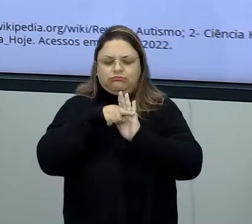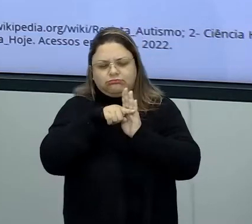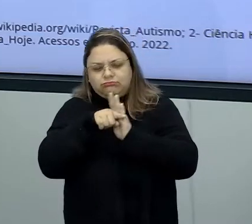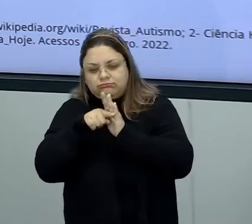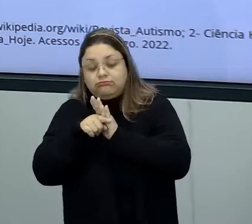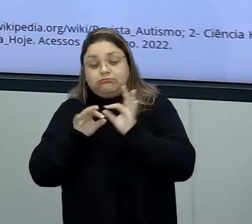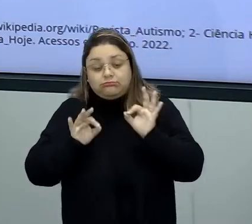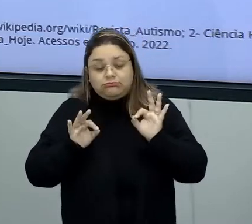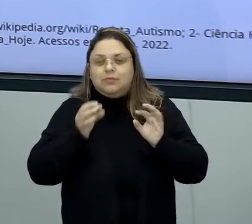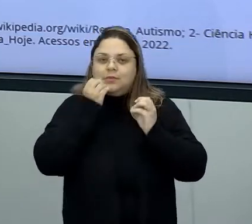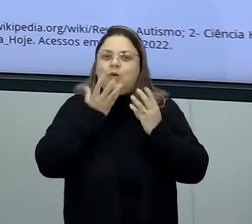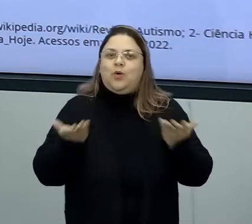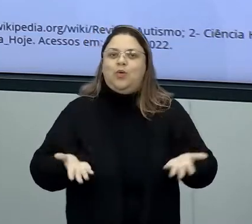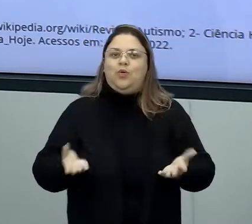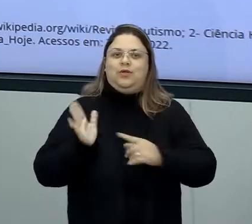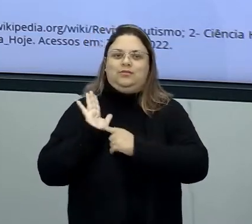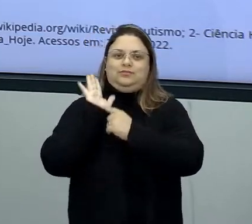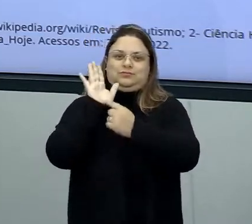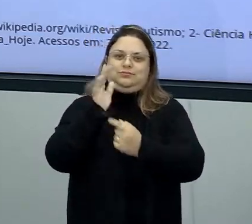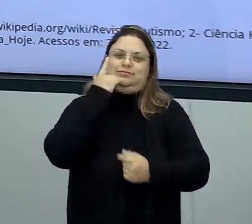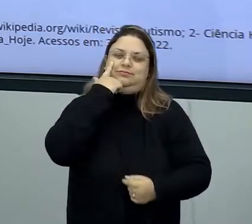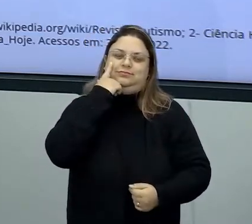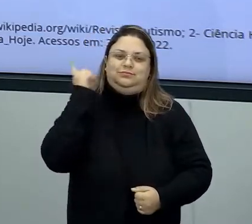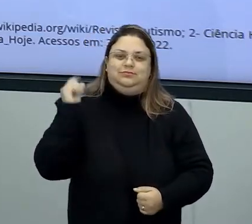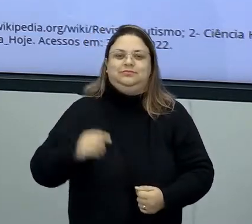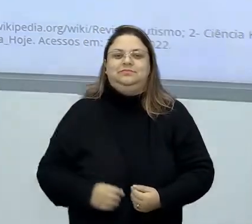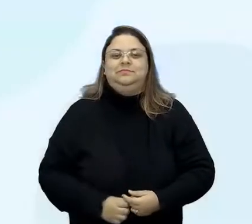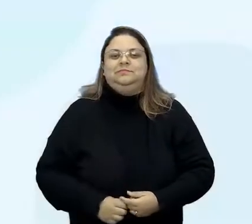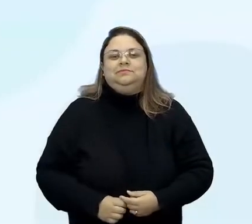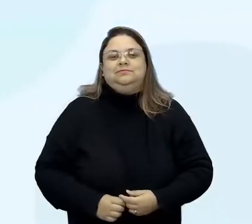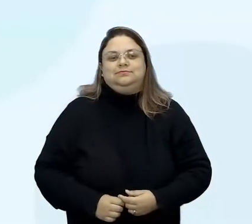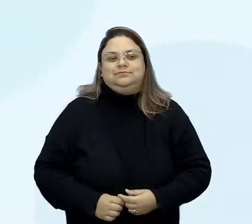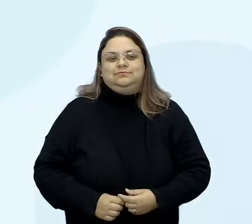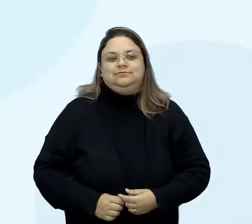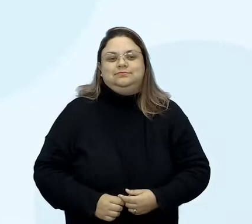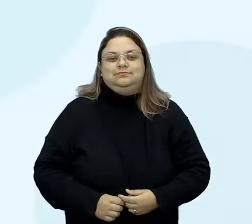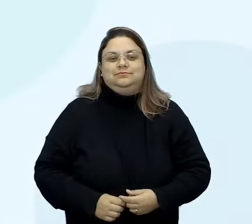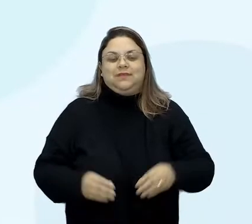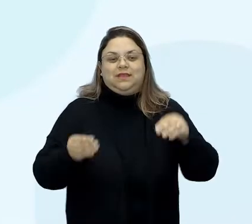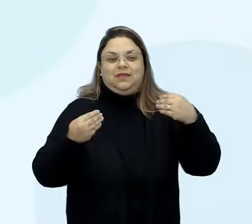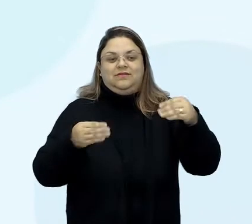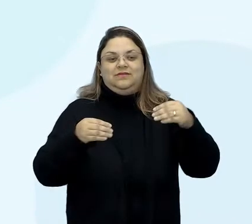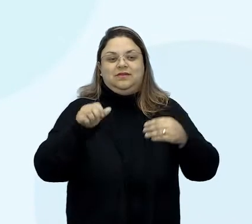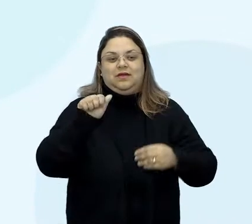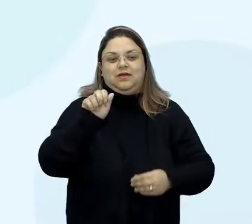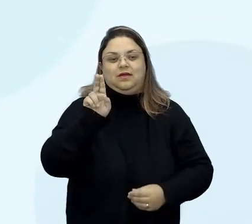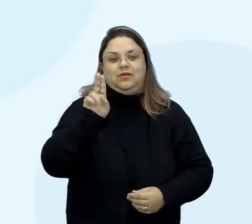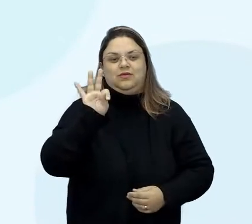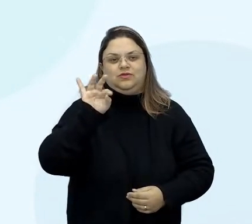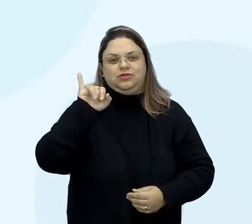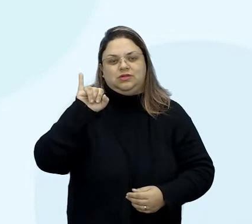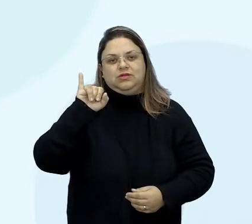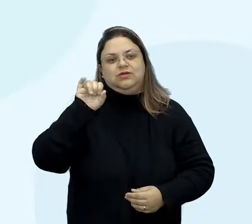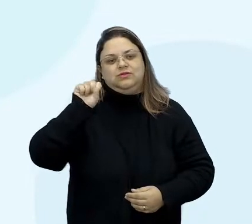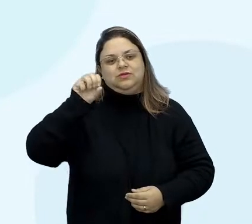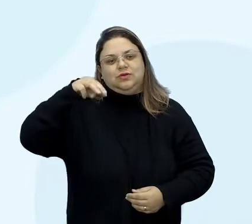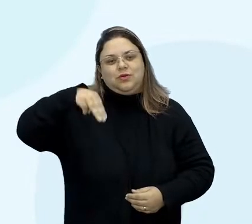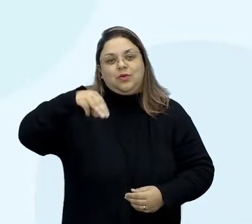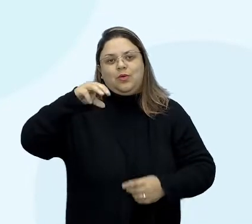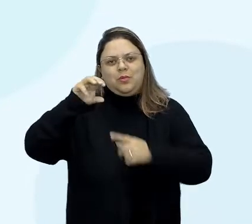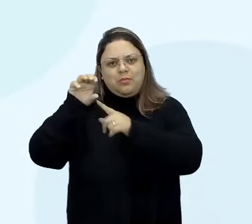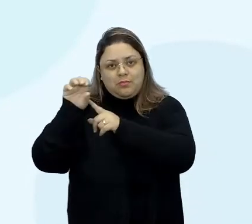achei mais interessante, tá bom? Então vamos lá. Primeiro, a revista Autismo. Vocês já ouviram falar nessa